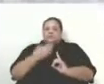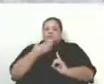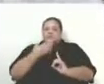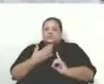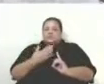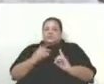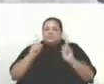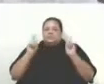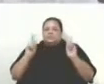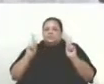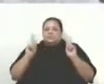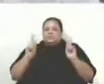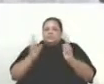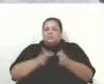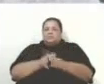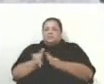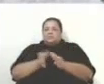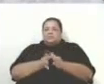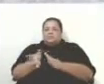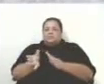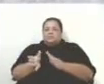de orientação e